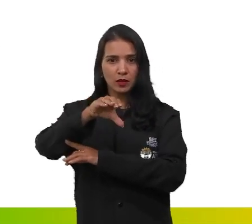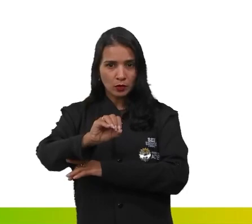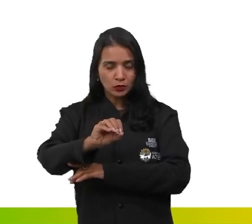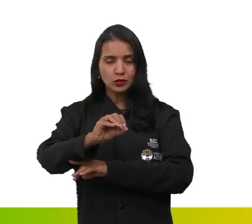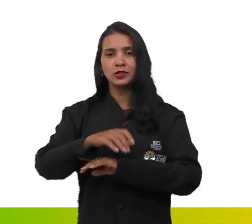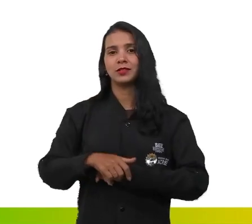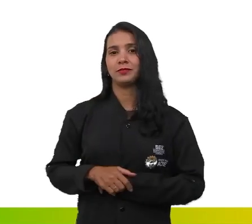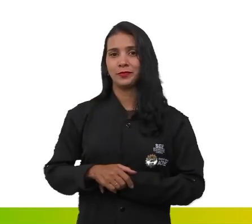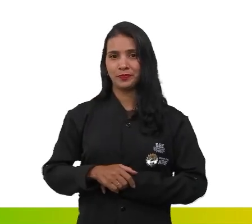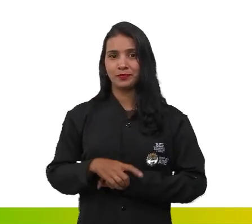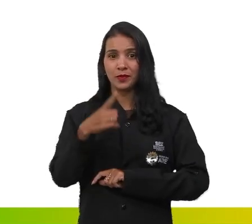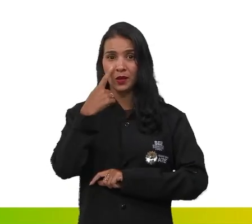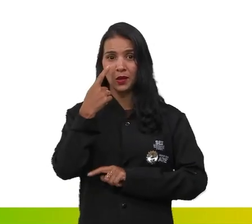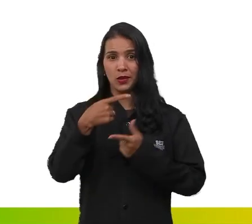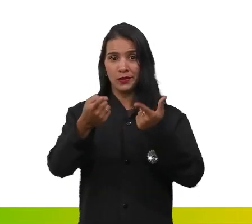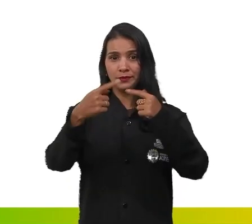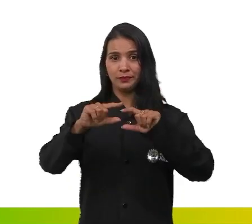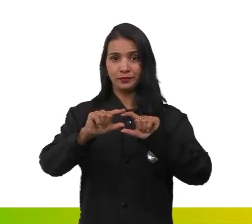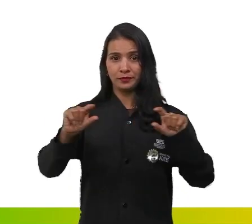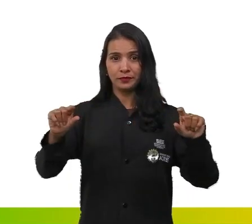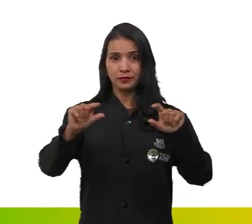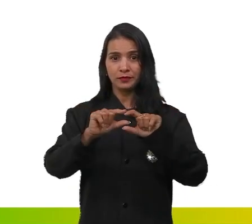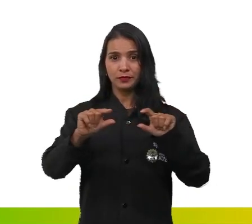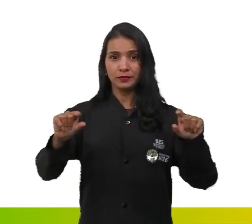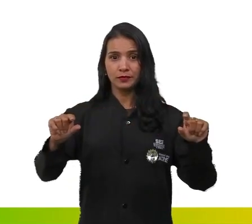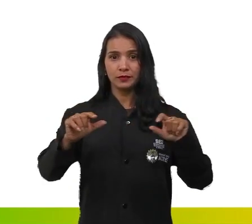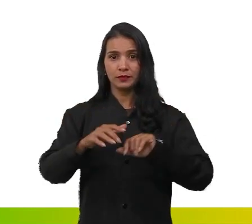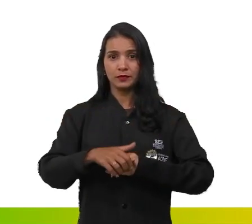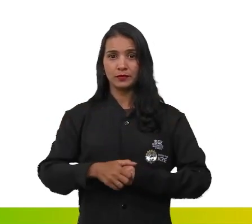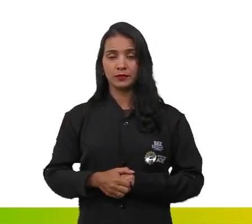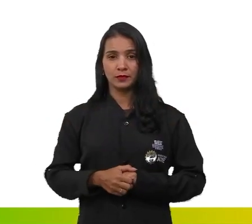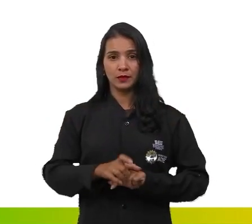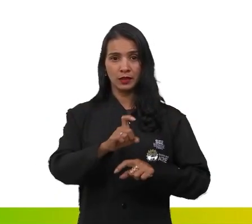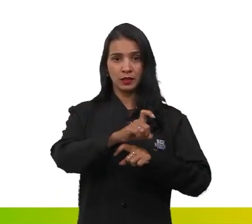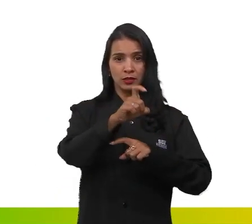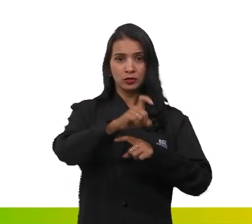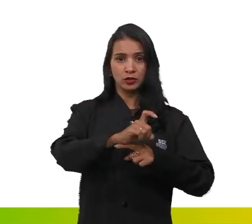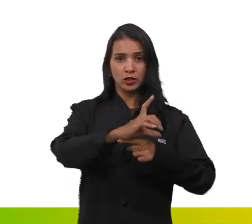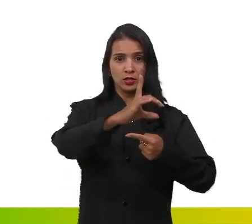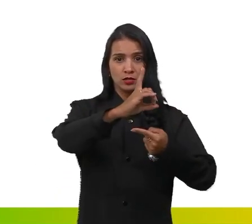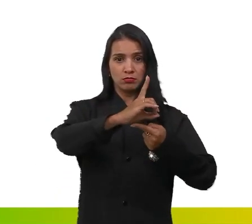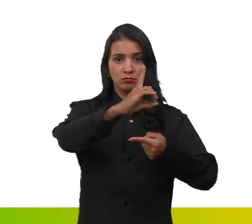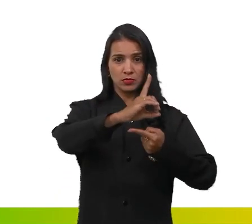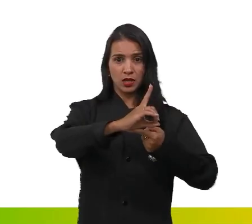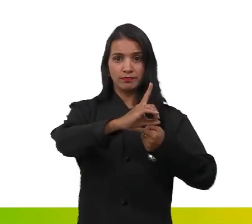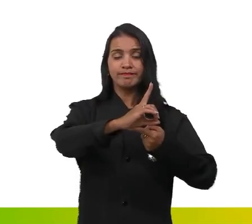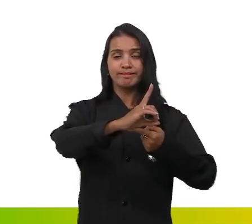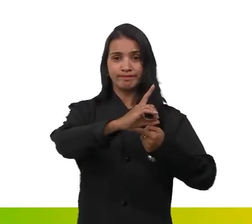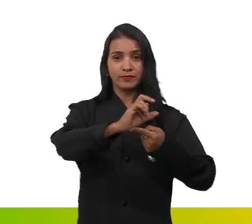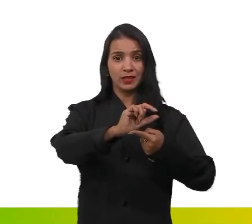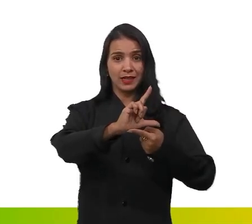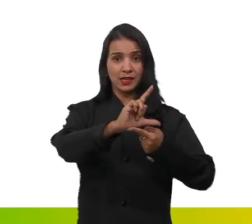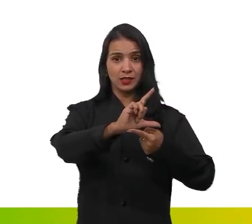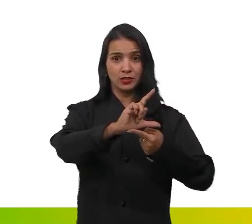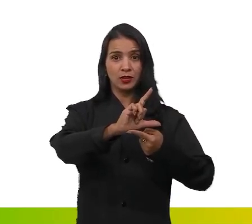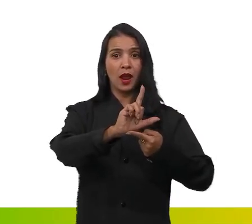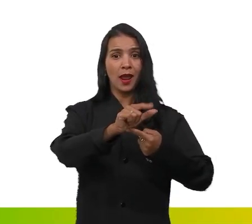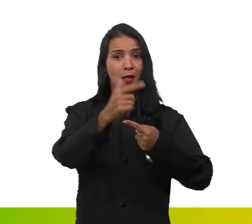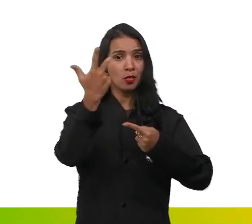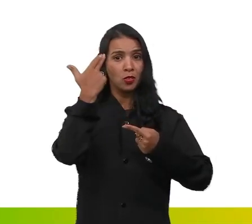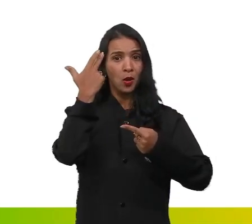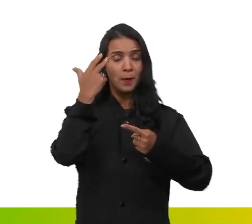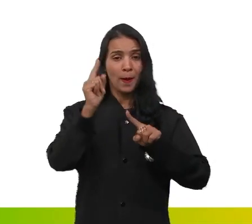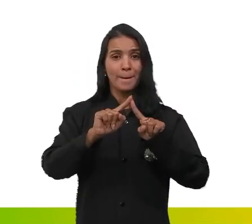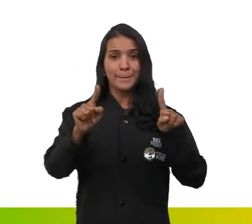desão, X, desinho. Aqui tem uma condição, pessoal. Quem é o dominante? Desão, então ela é normal. Mas ela